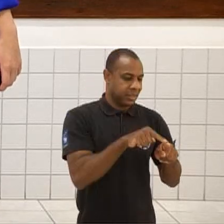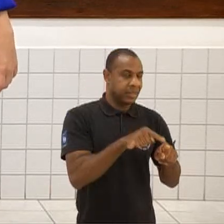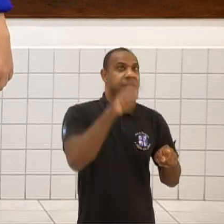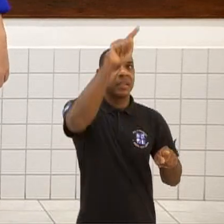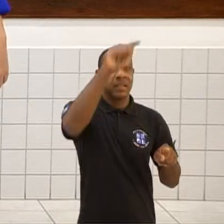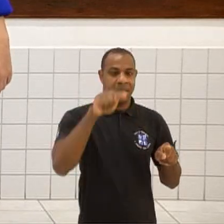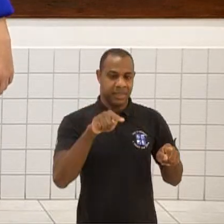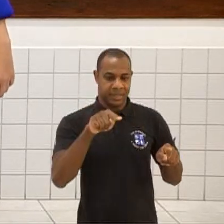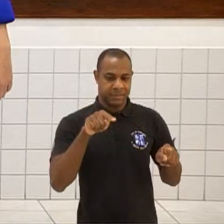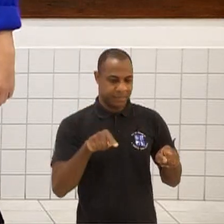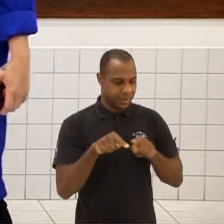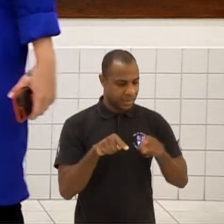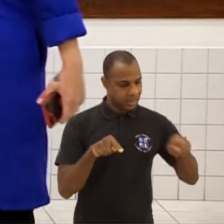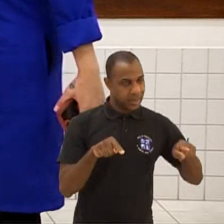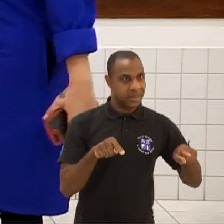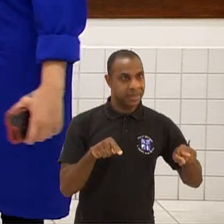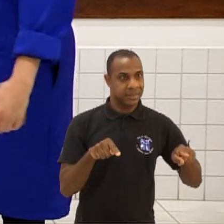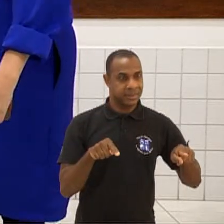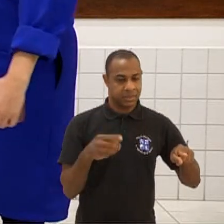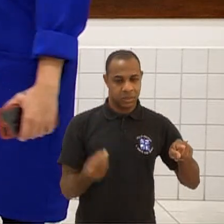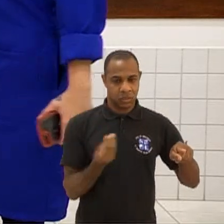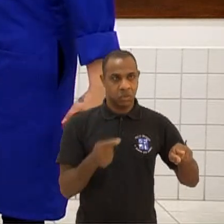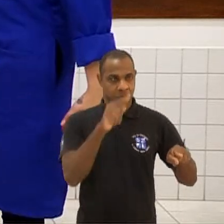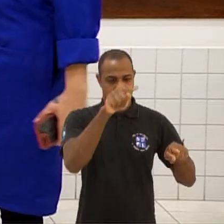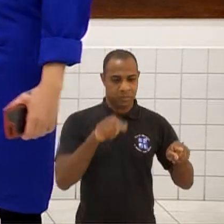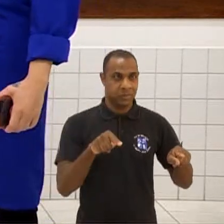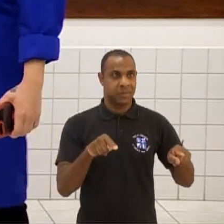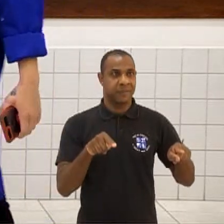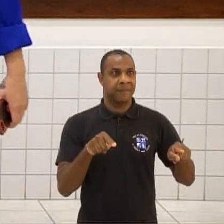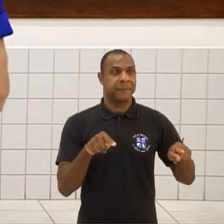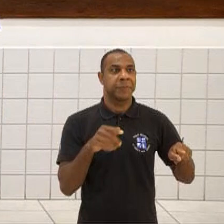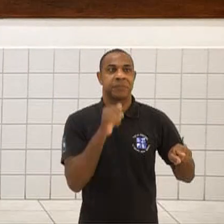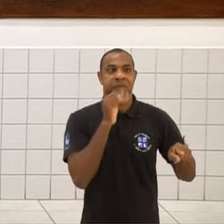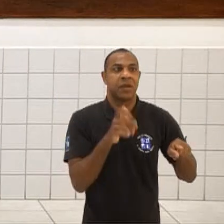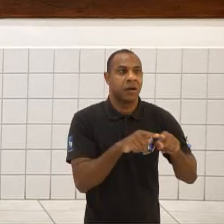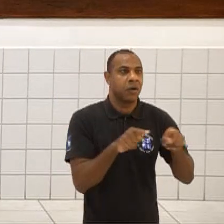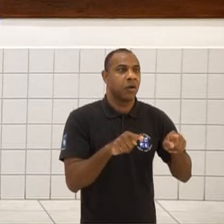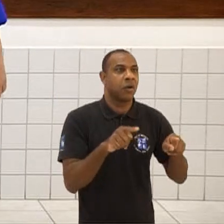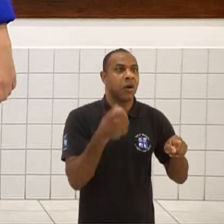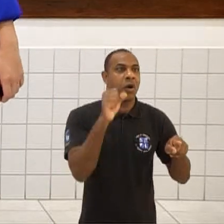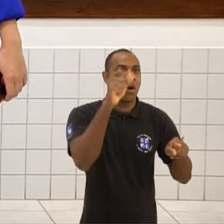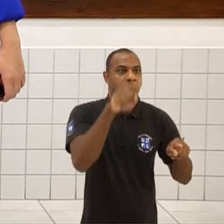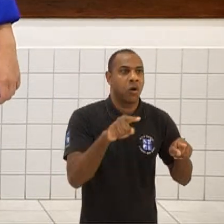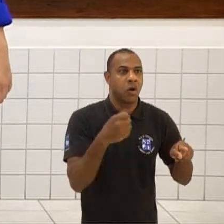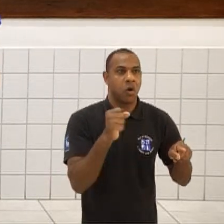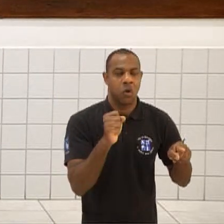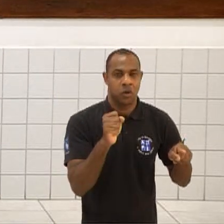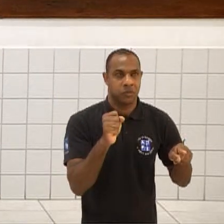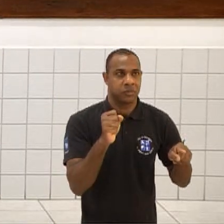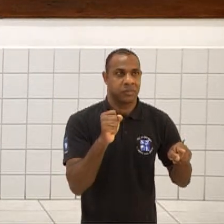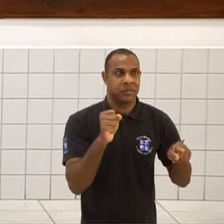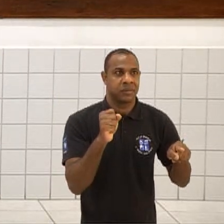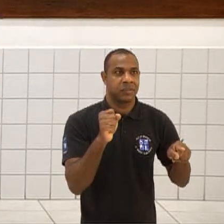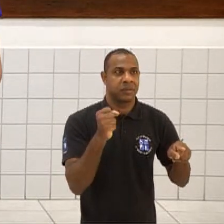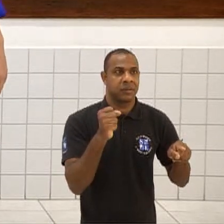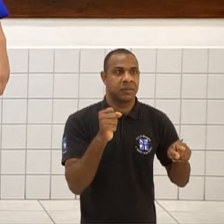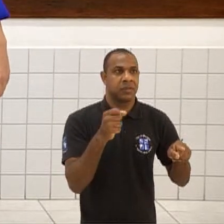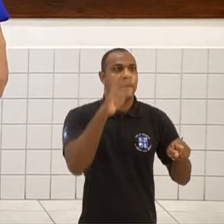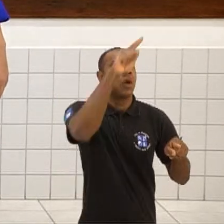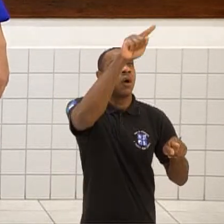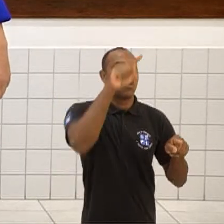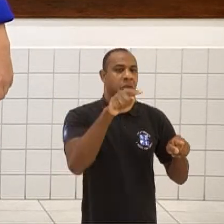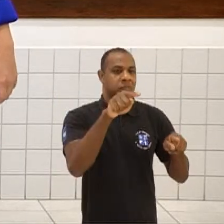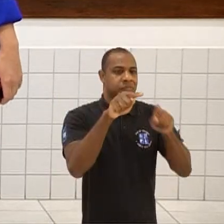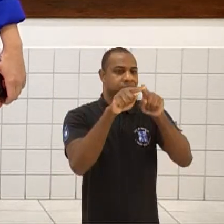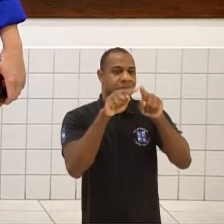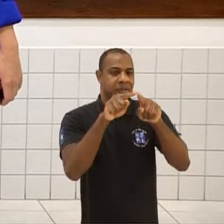como esse está para esse. Pula aí, professor, para a gente mostrar a resolução. Olha só. 8, o pequeno desse, está para o grande,